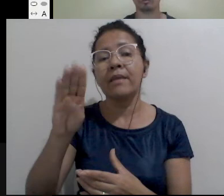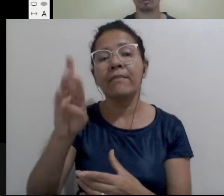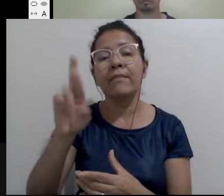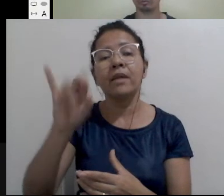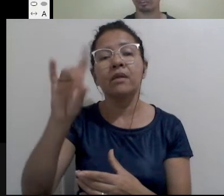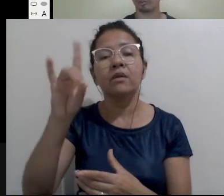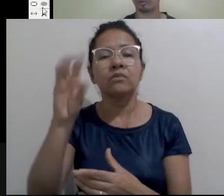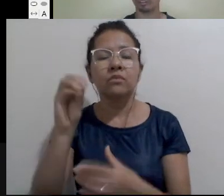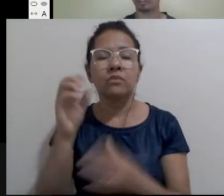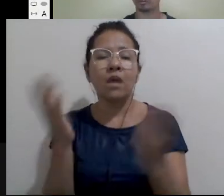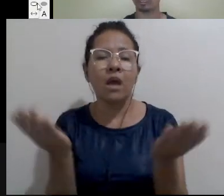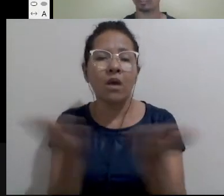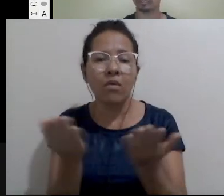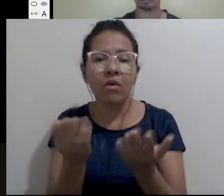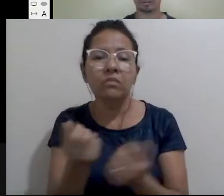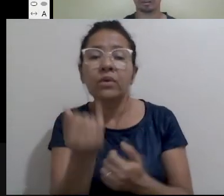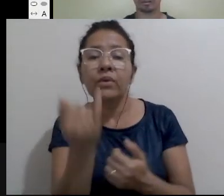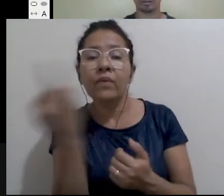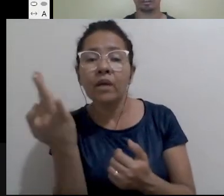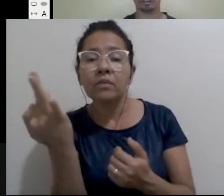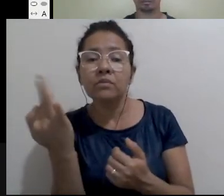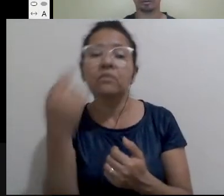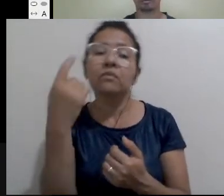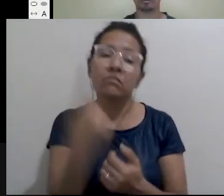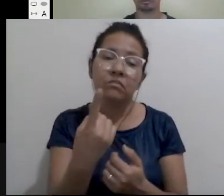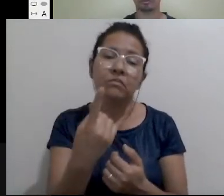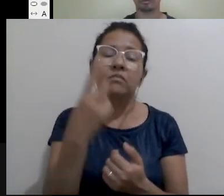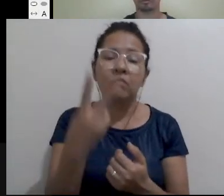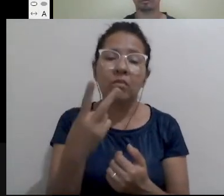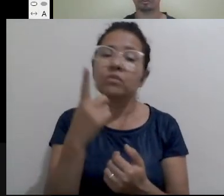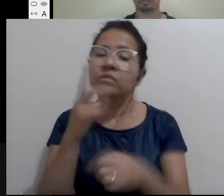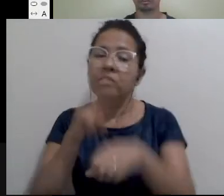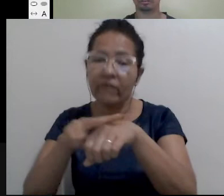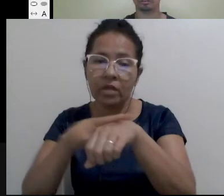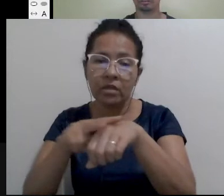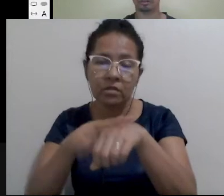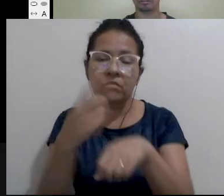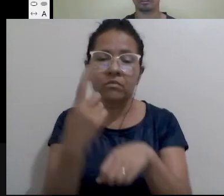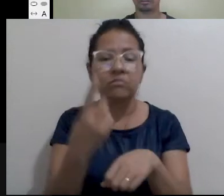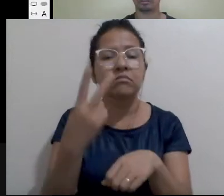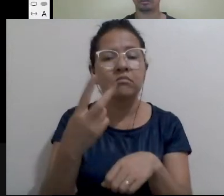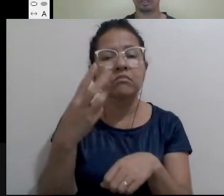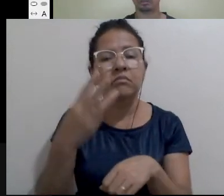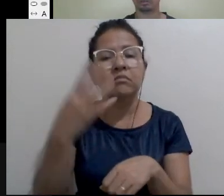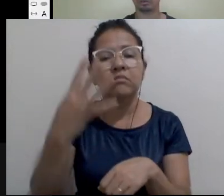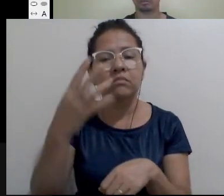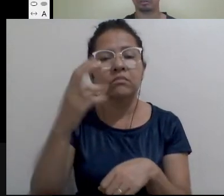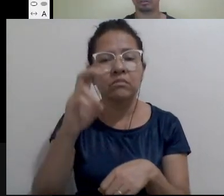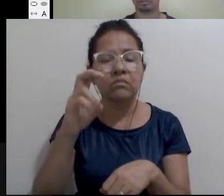contar. Então, vão ser esses orbitais aqui, ó. Este orbital, 1, 2, 3,